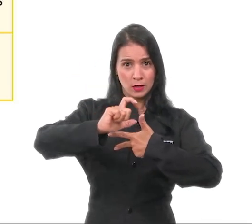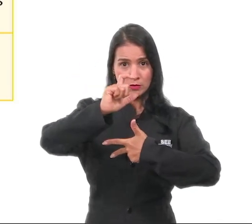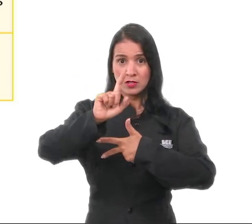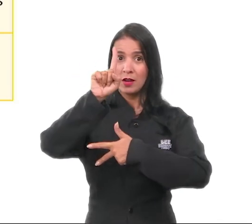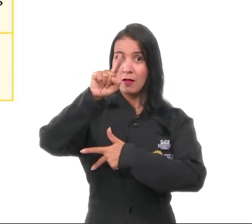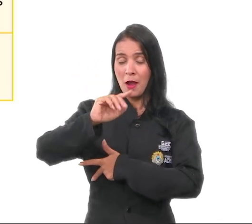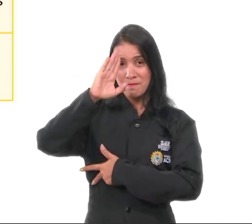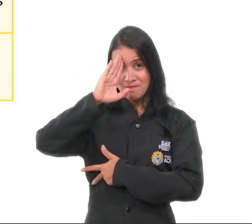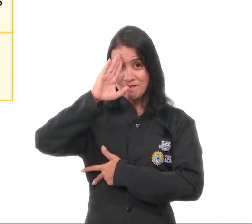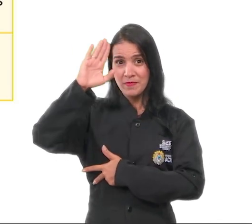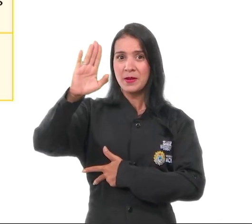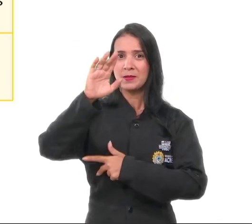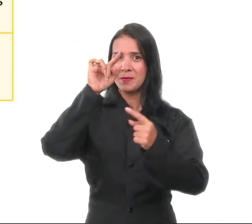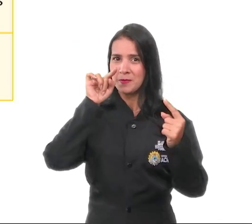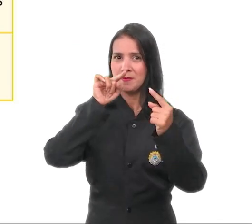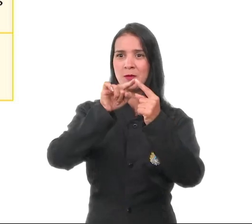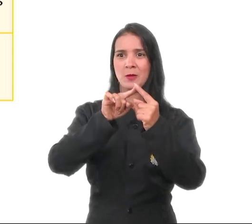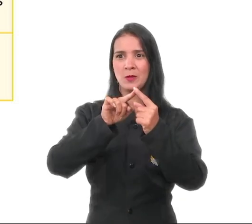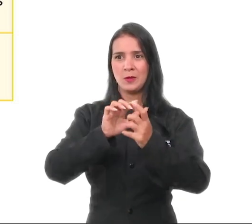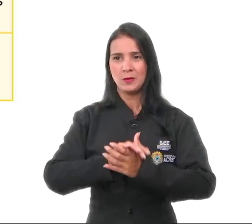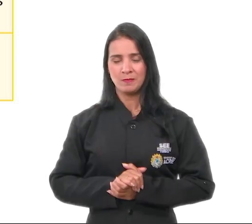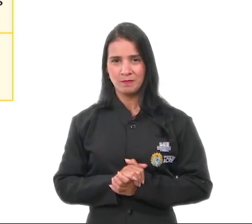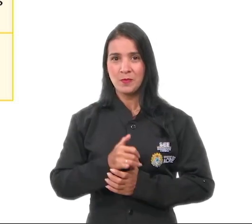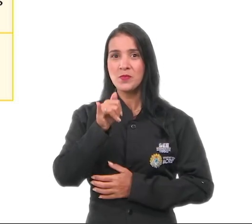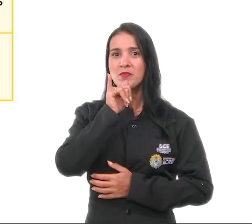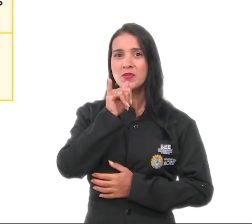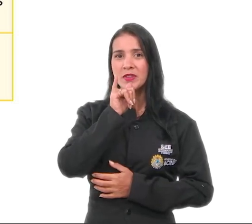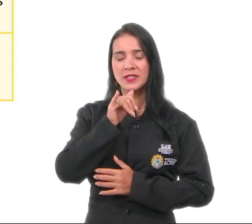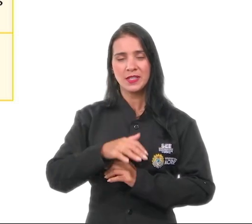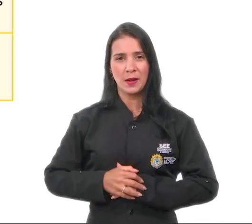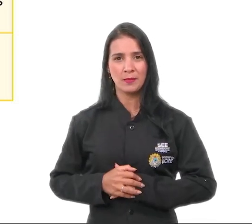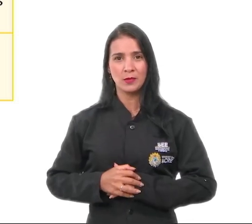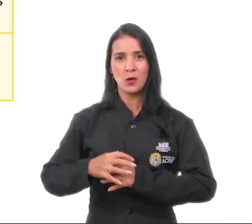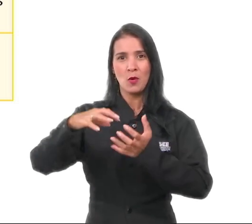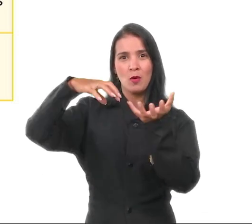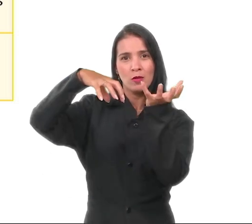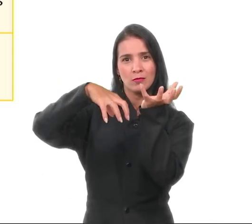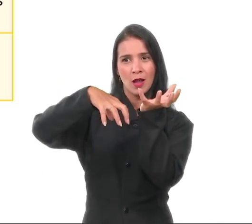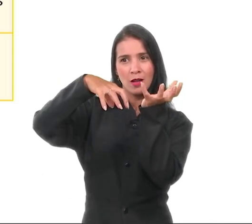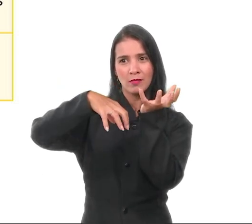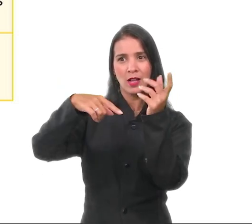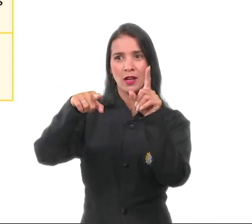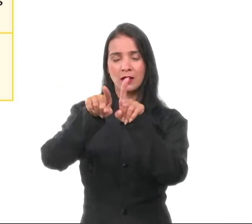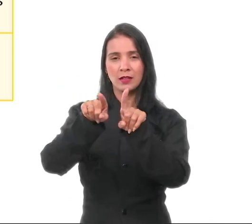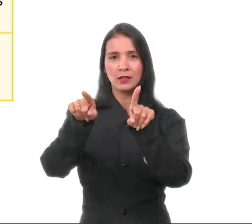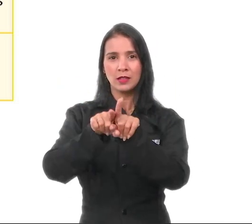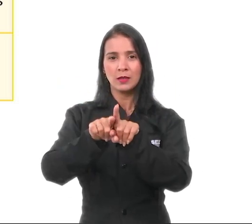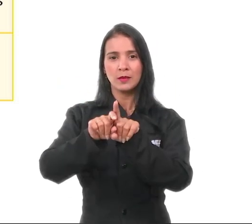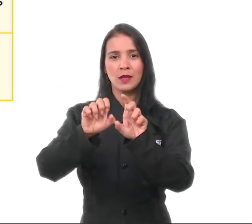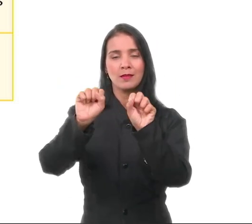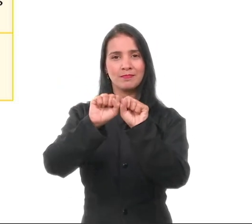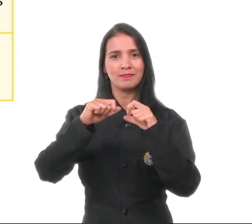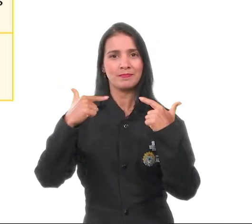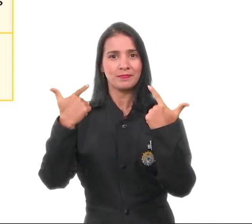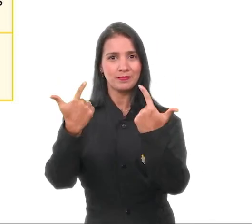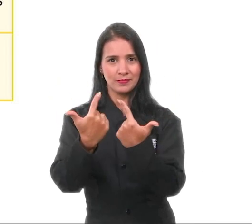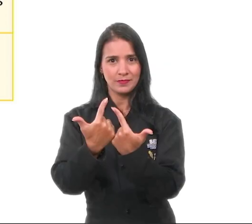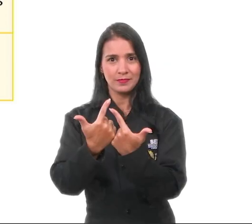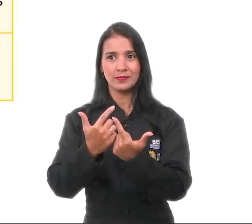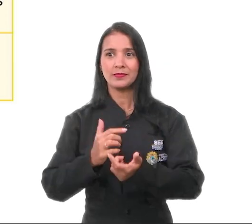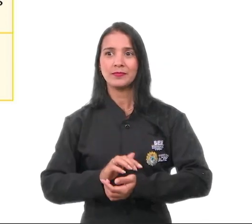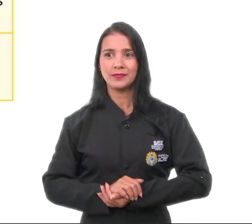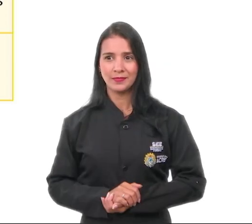principal. E o exemplo, nós temos o Congresso Nacional e as Assembleias. Uma outra instituição, o